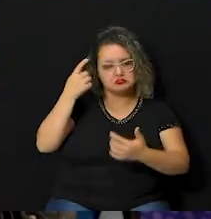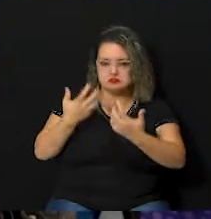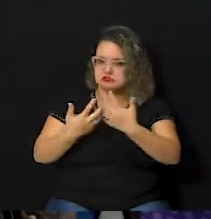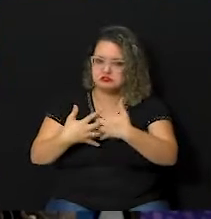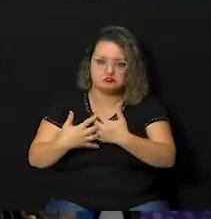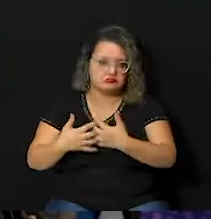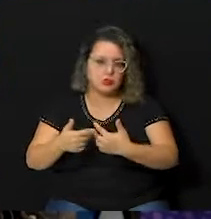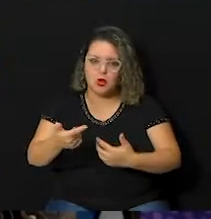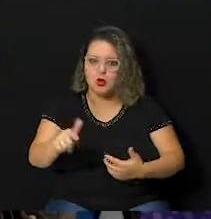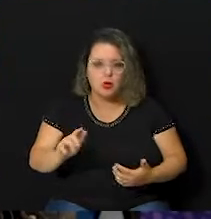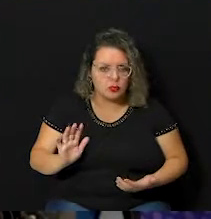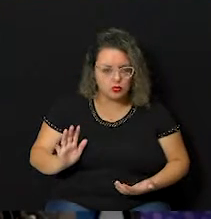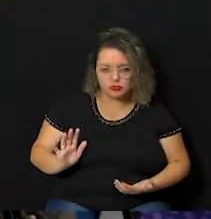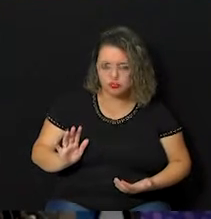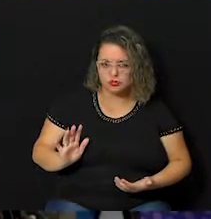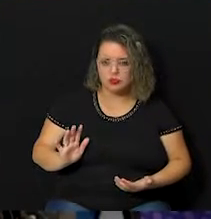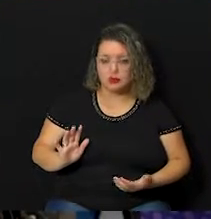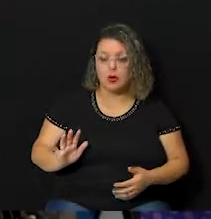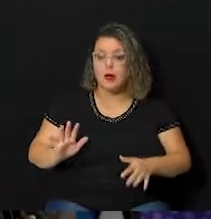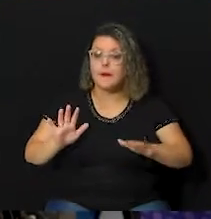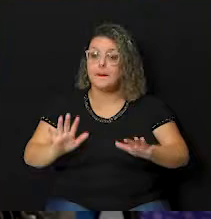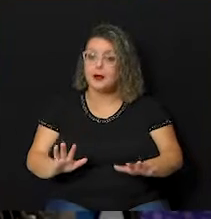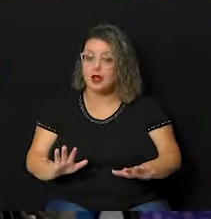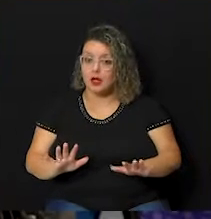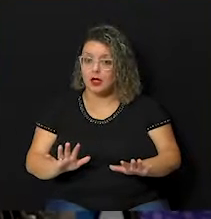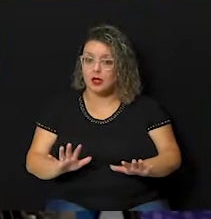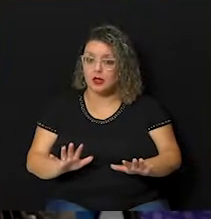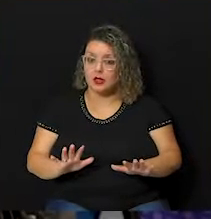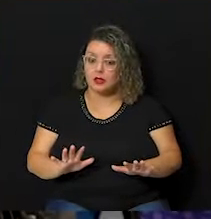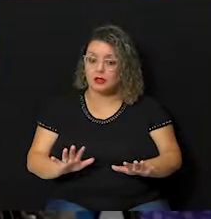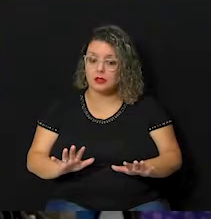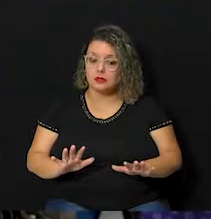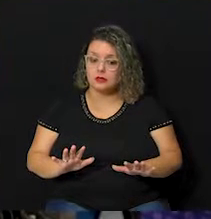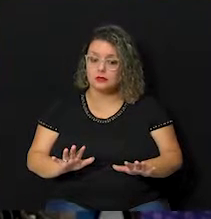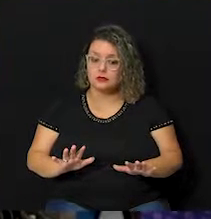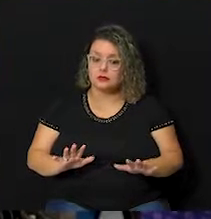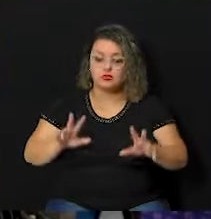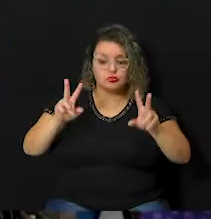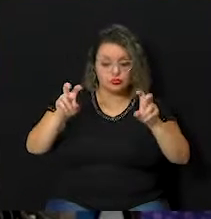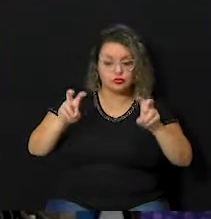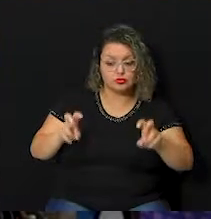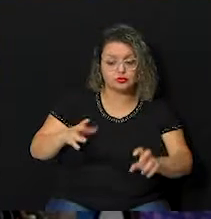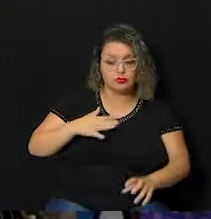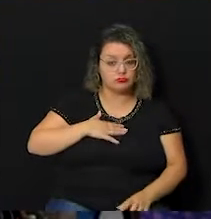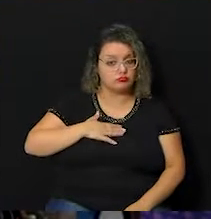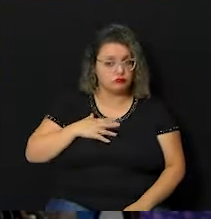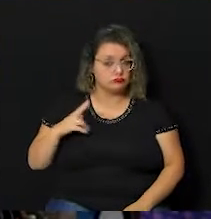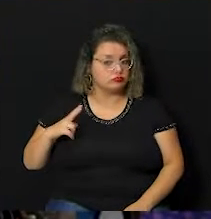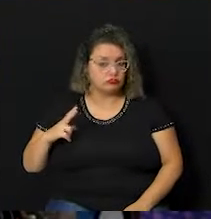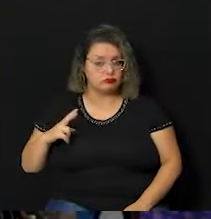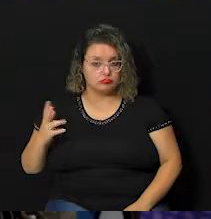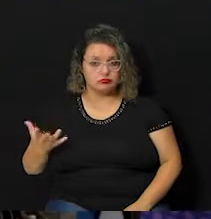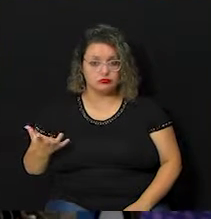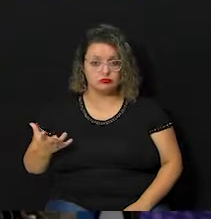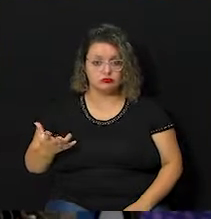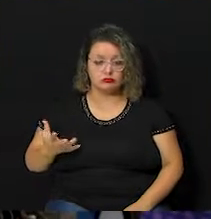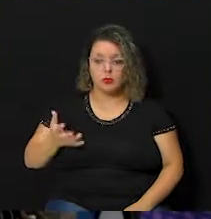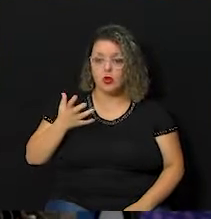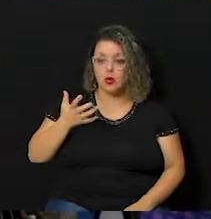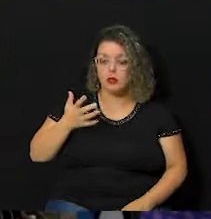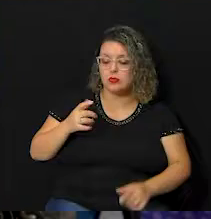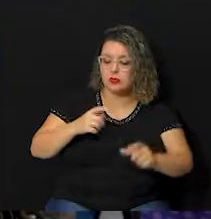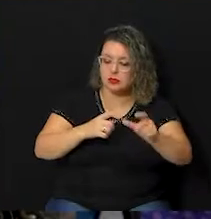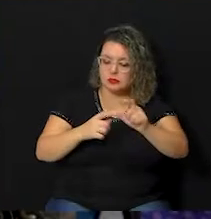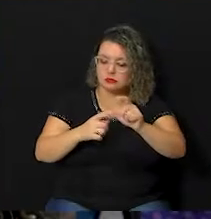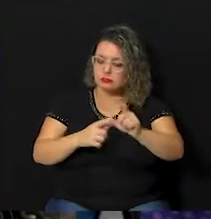nenhum momento em continuar. Mas como se tratam de assuntos pessoais meus, e eu senti a necessidade de abordar isso